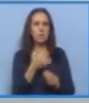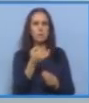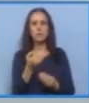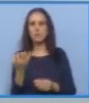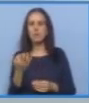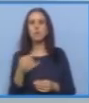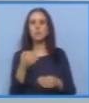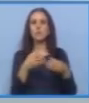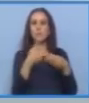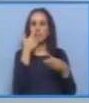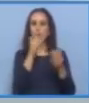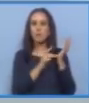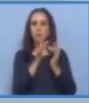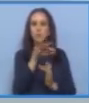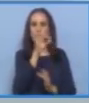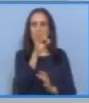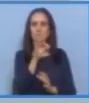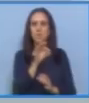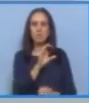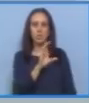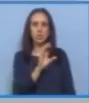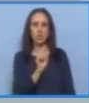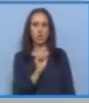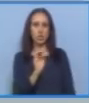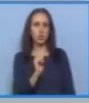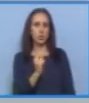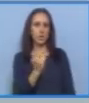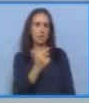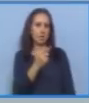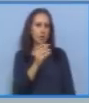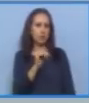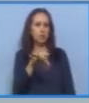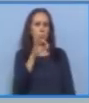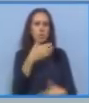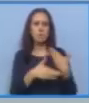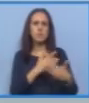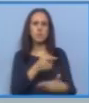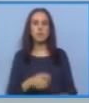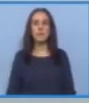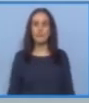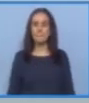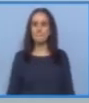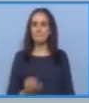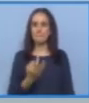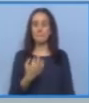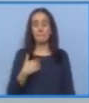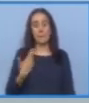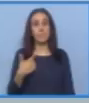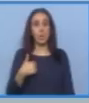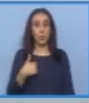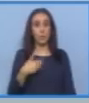pela Companhia dos Jesus, pelos jesuítas. Tal e qual. Que processo foi este de escolha? Bem, eu cheguei ao